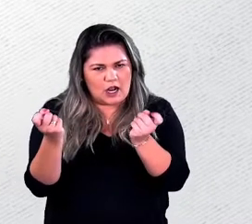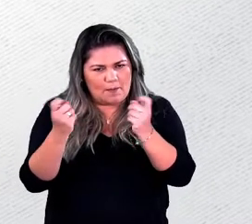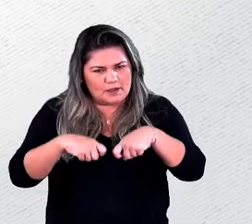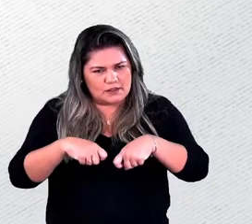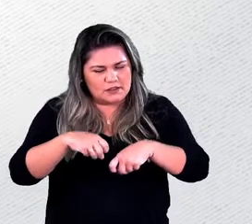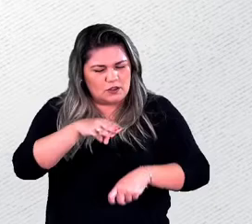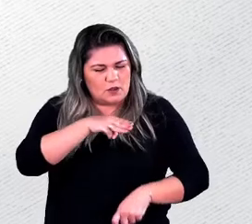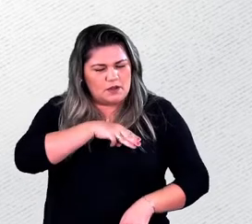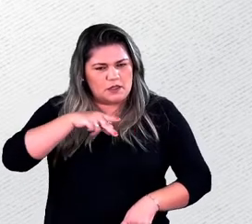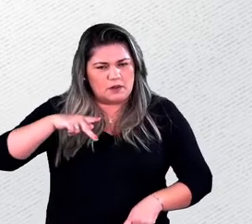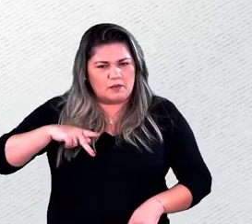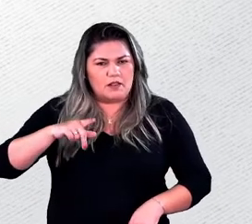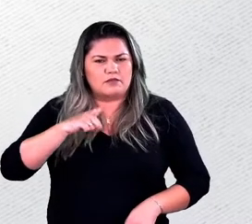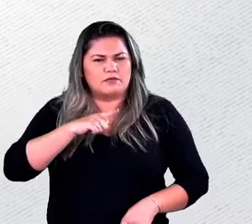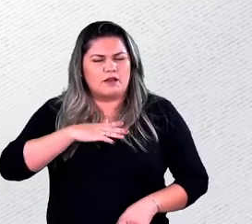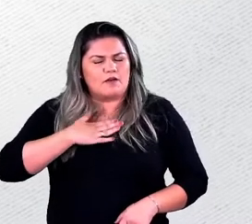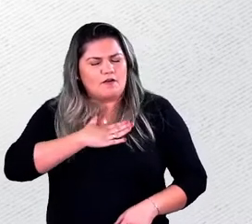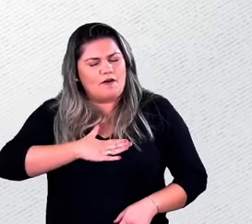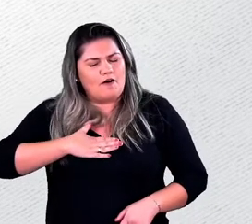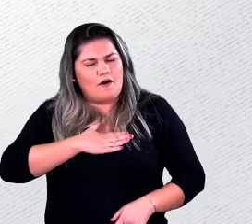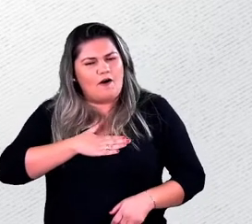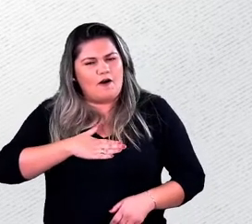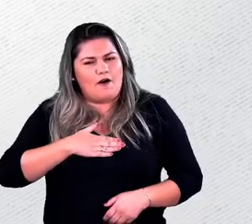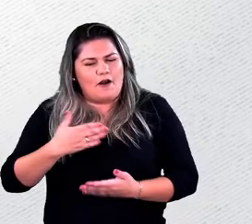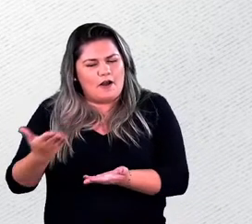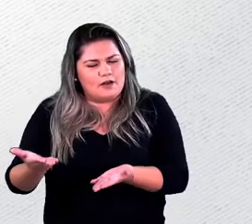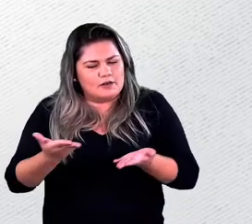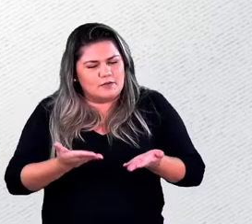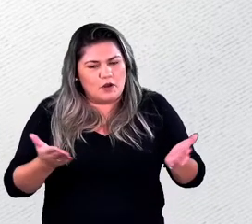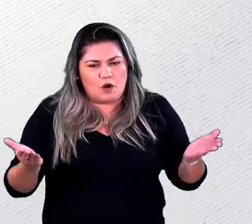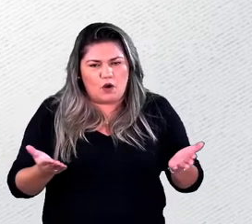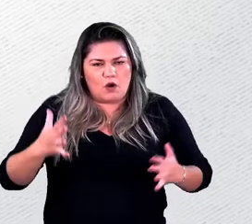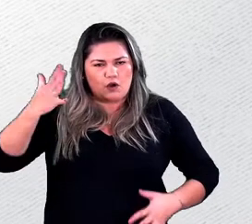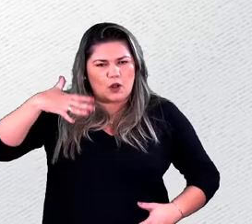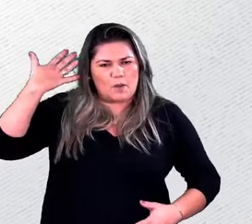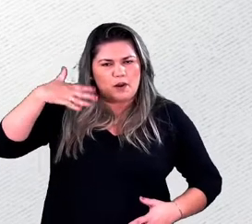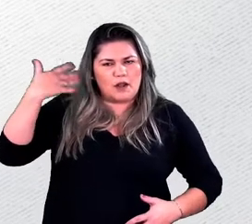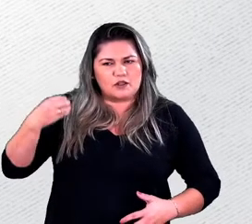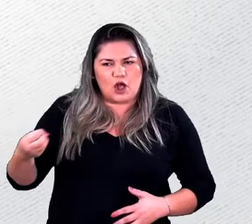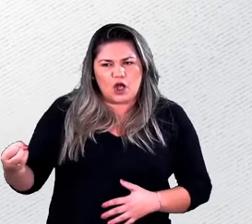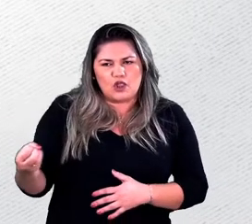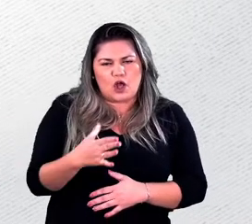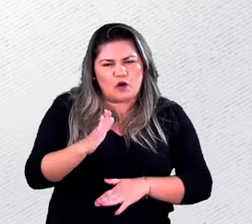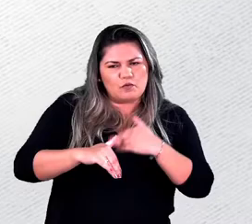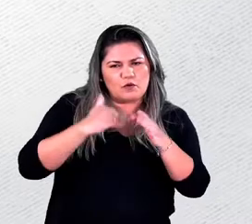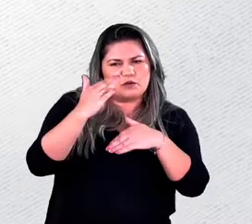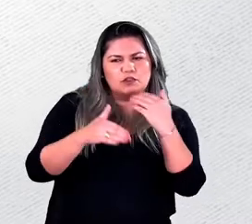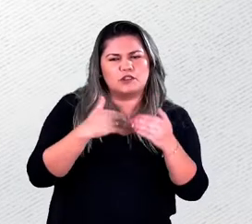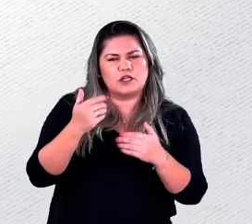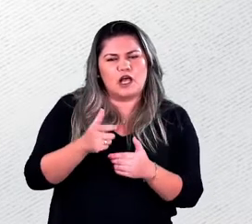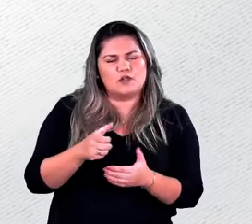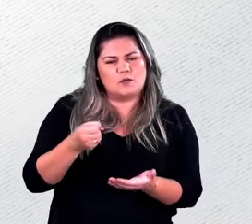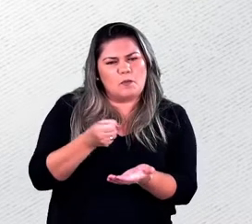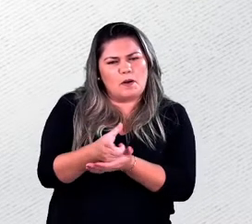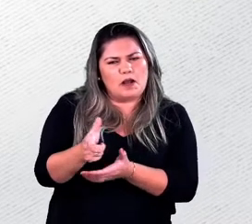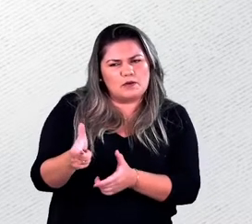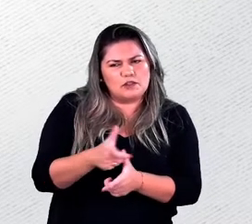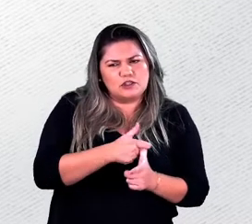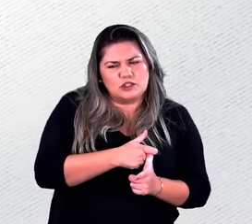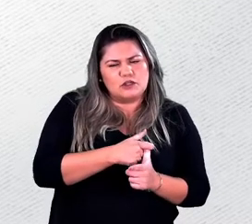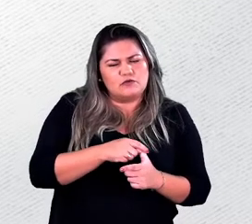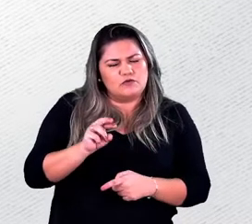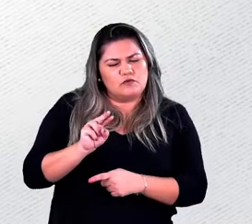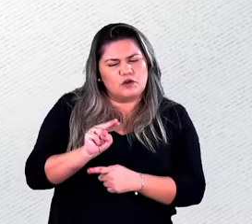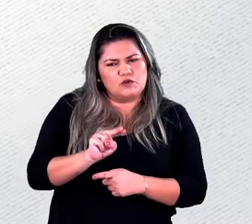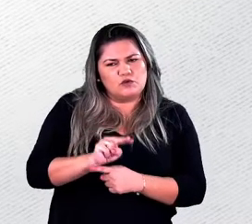Ministério Público tem a honra de receber os hoje para palestra atualidades em processos de insolvência e intervenção